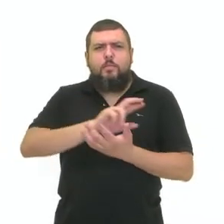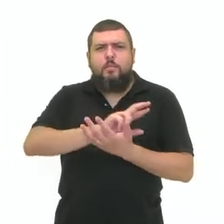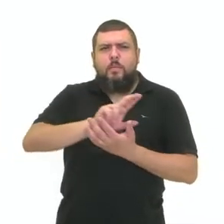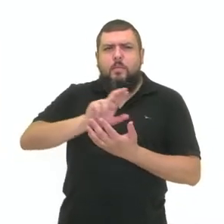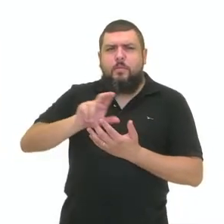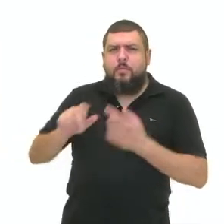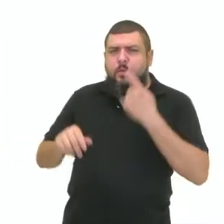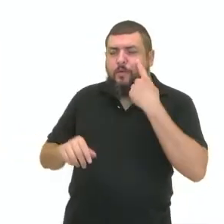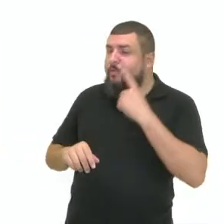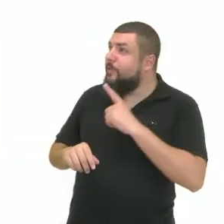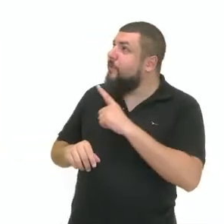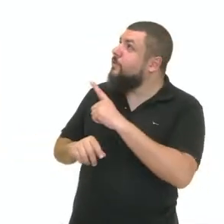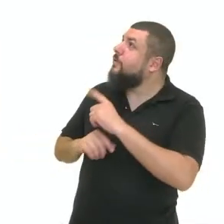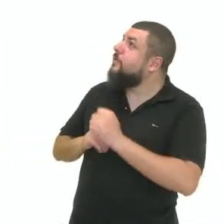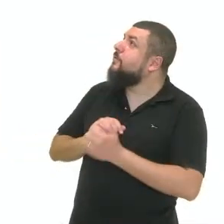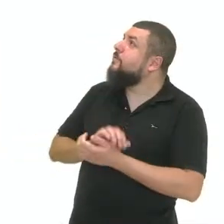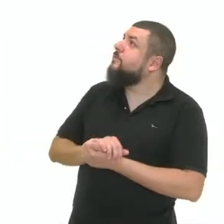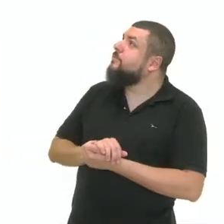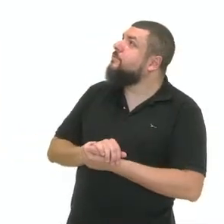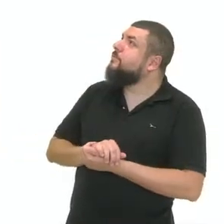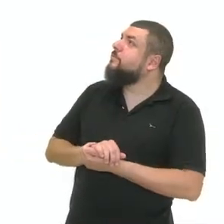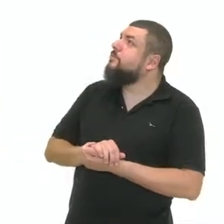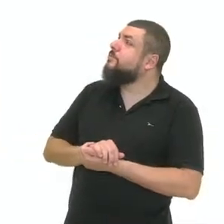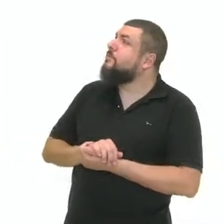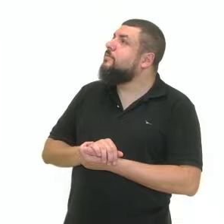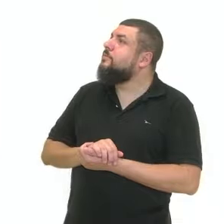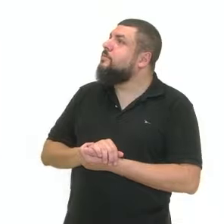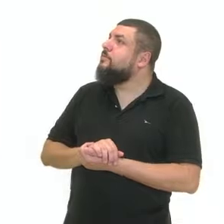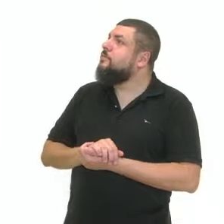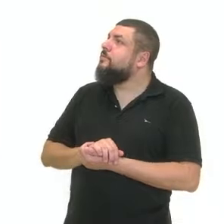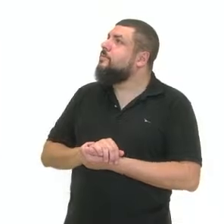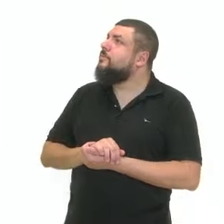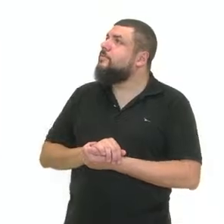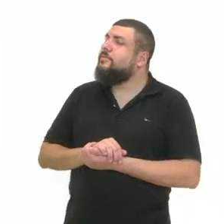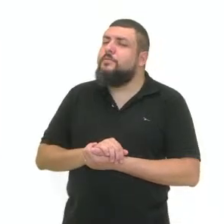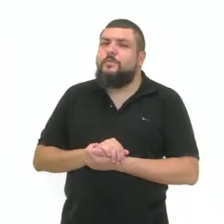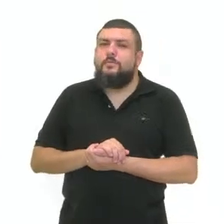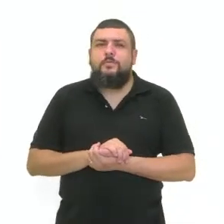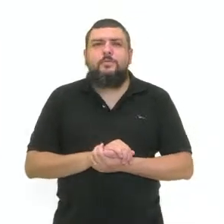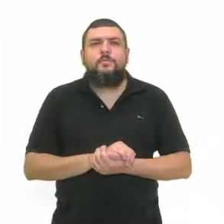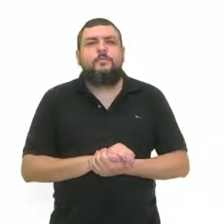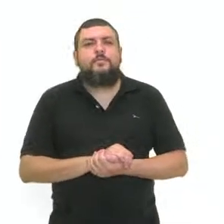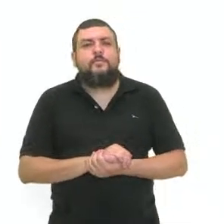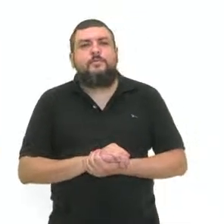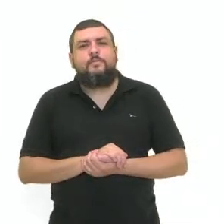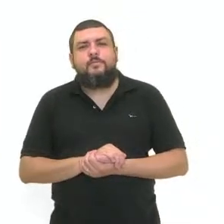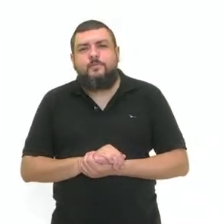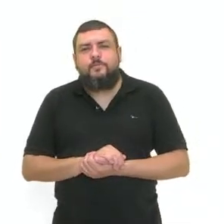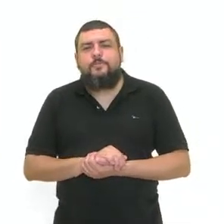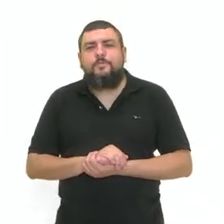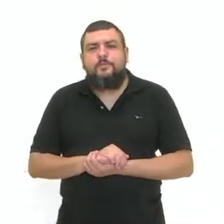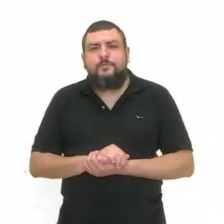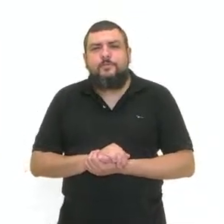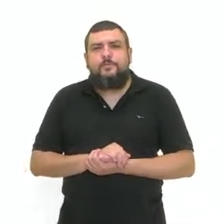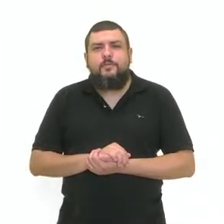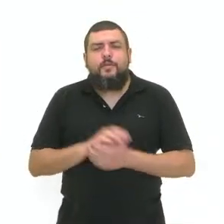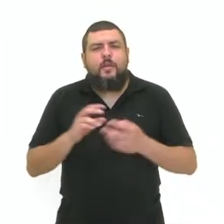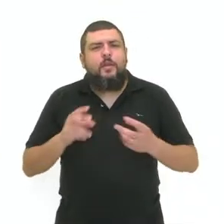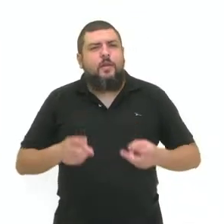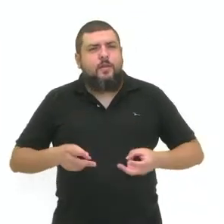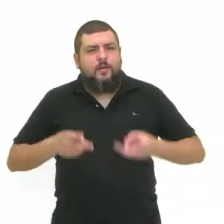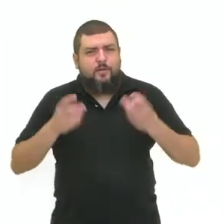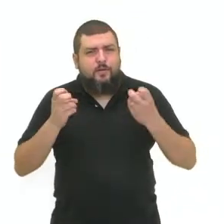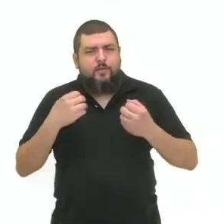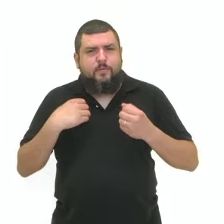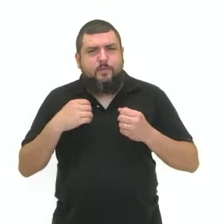deserto, floresta temperada, tundra, floresta de coníferas, chaparral, savana e picos gelados. Então, de